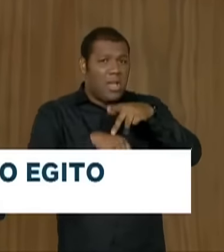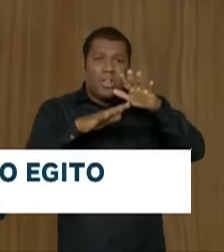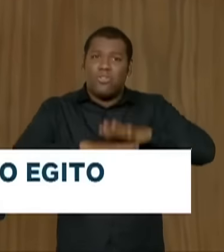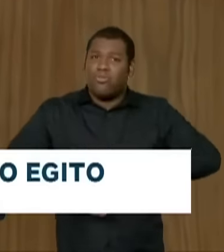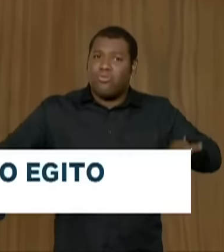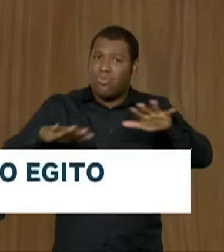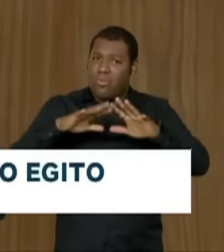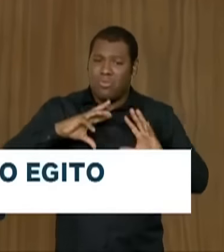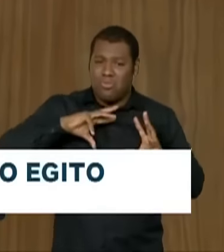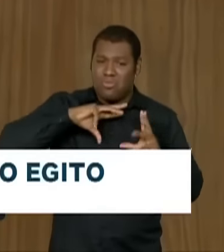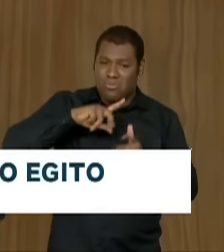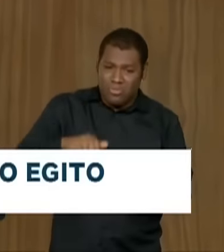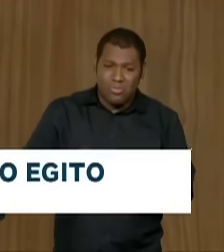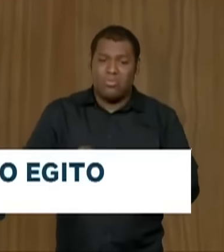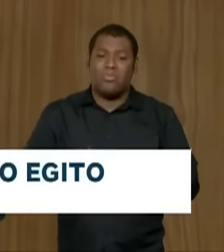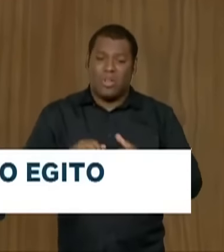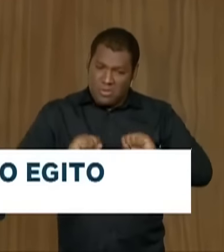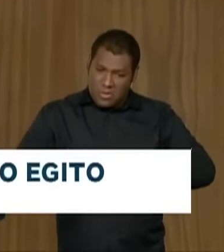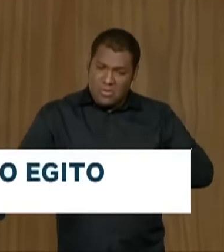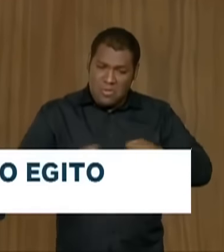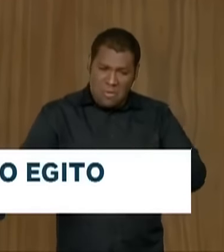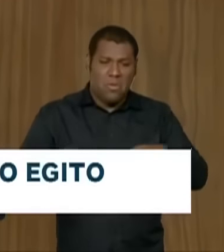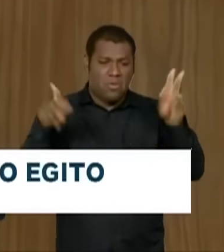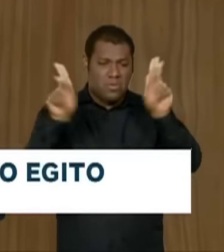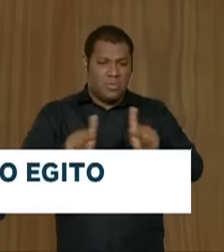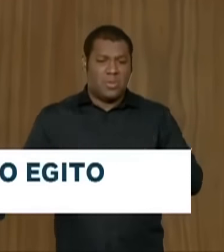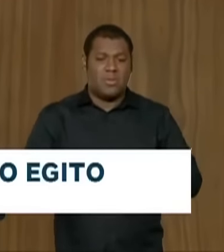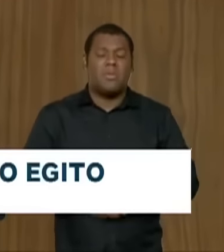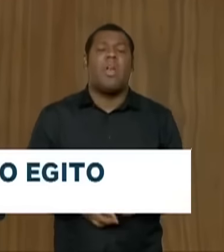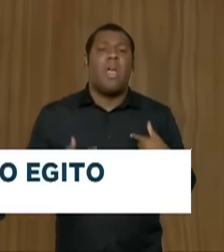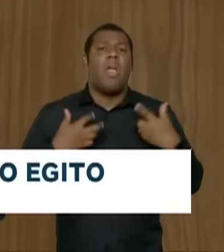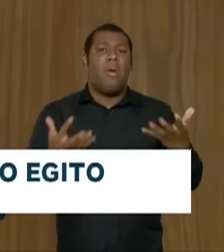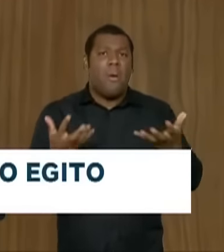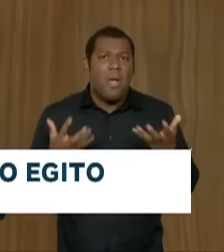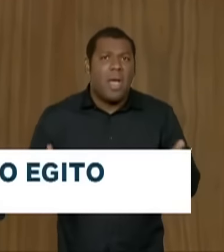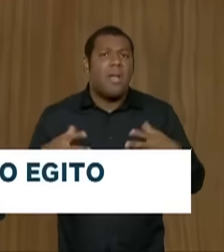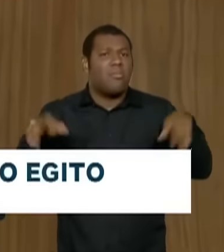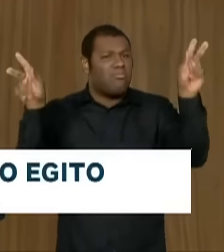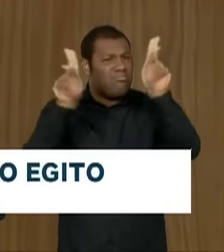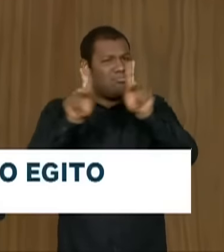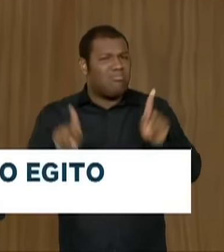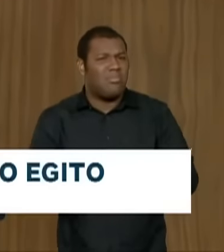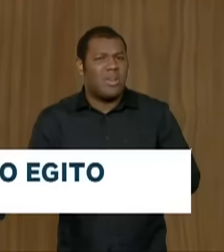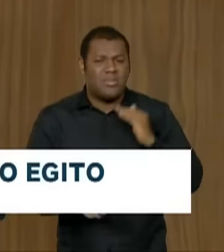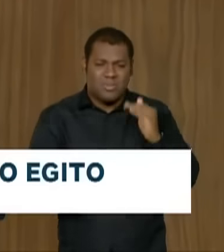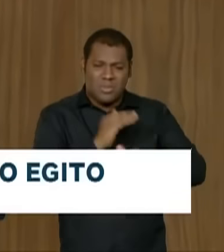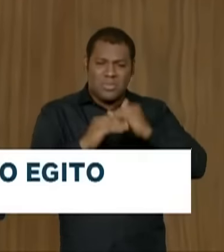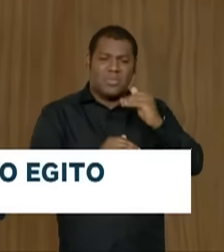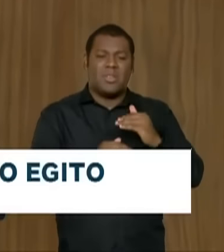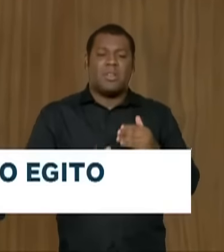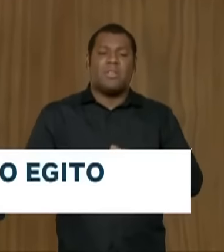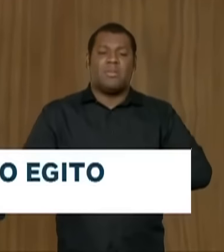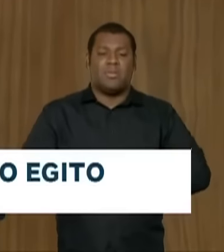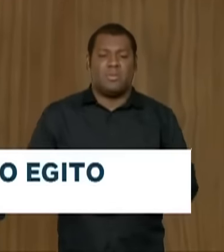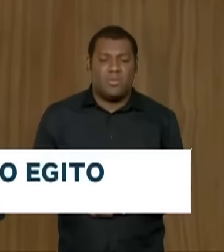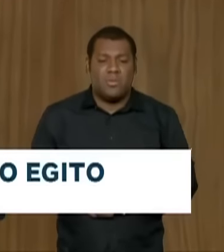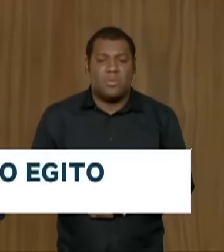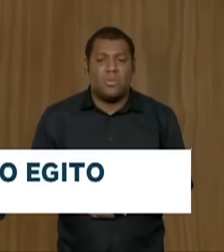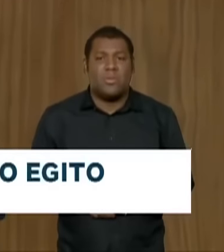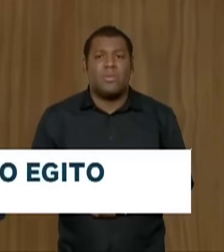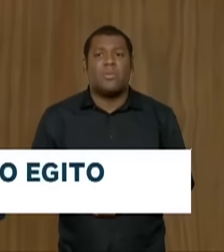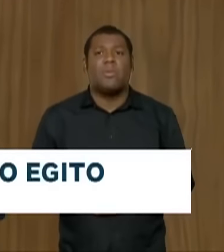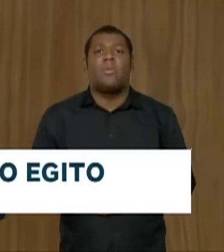isso, eu quero renovar o meu voto de paz e de prosperidade a todos vocês.